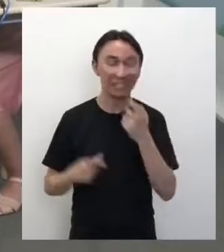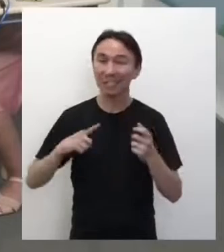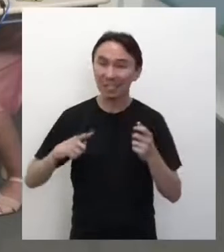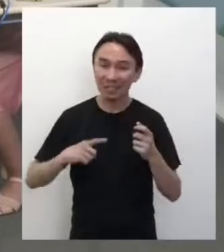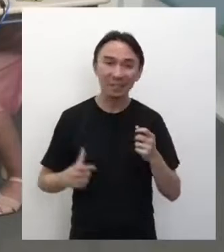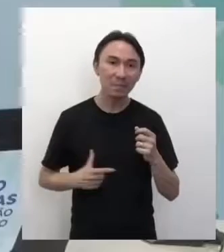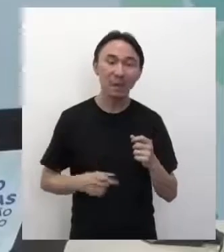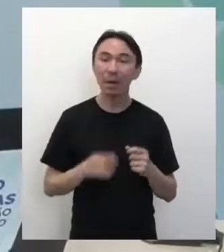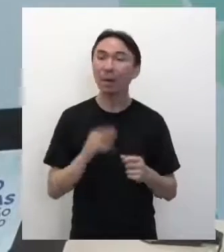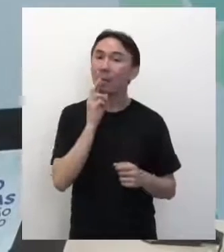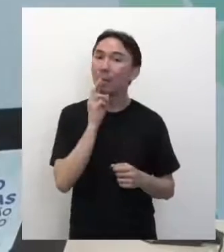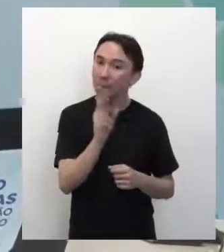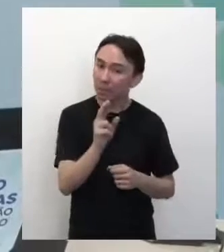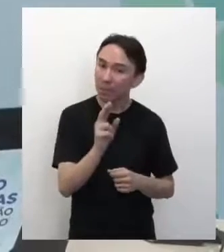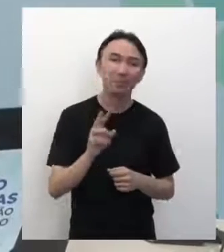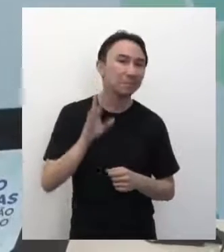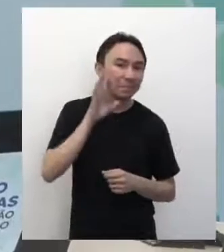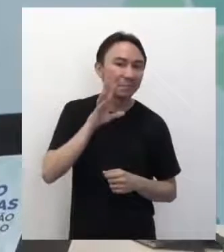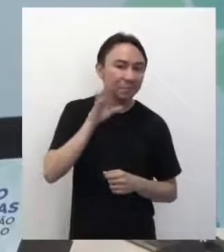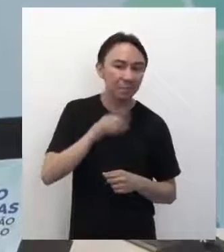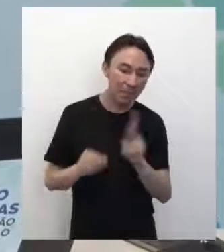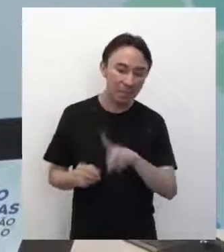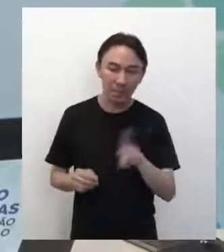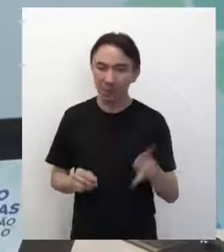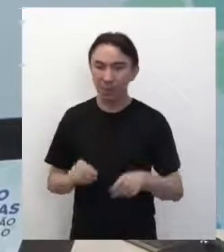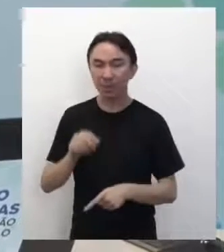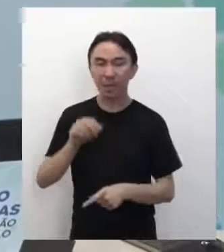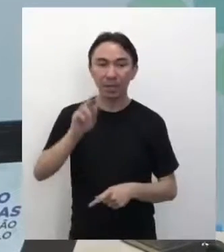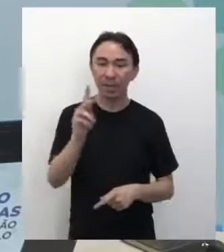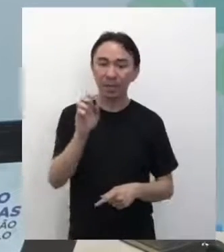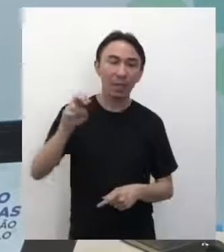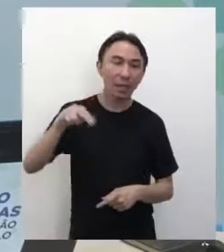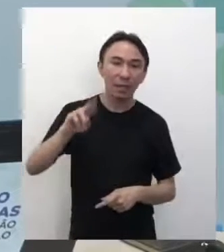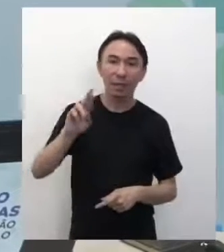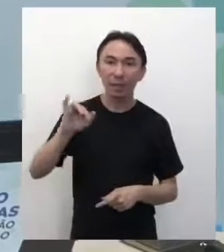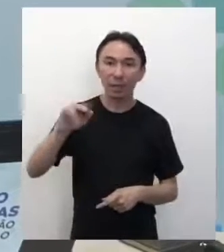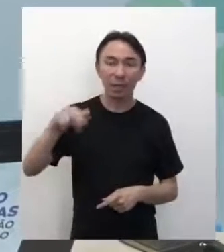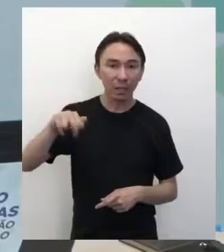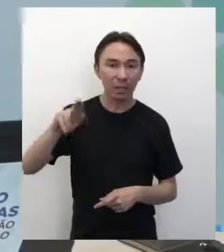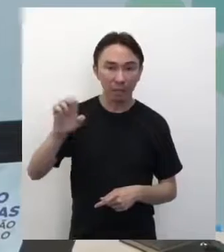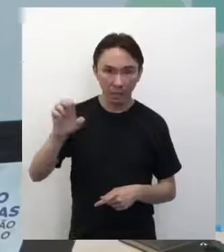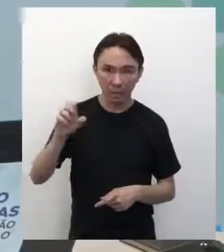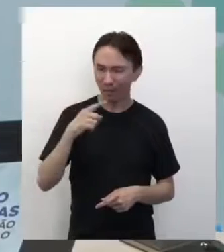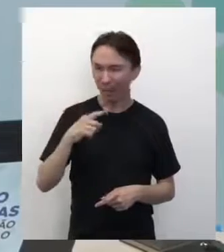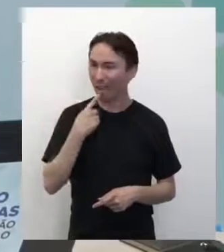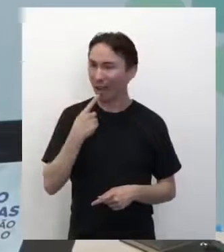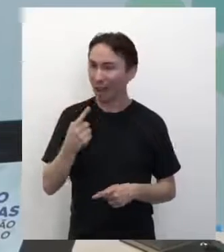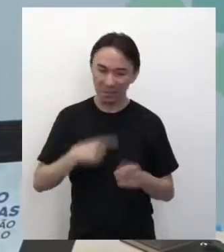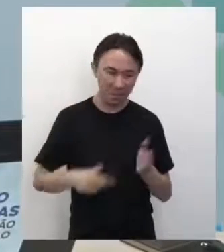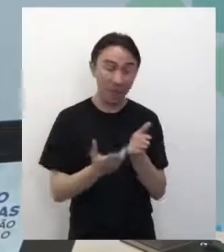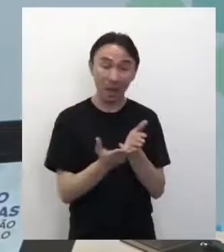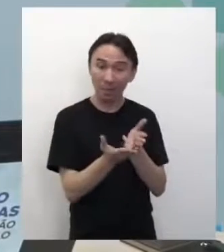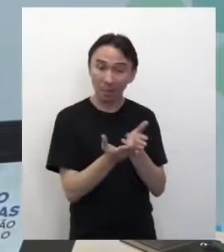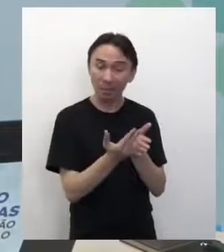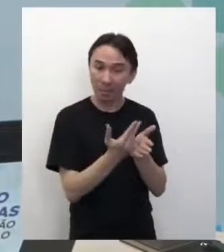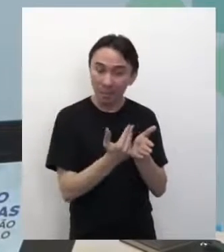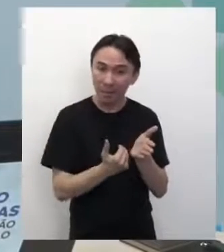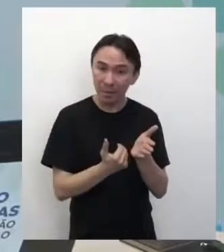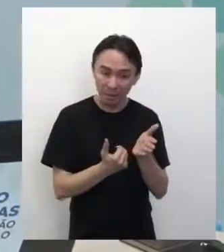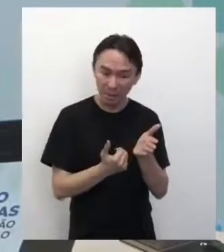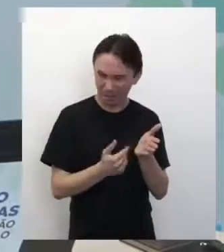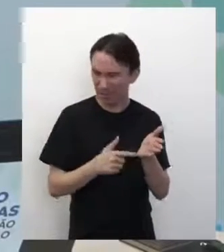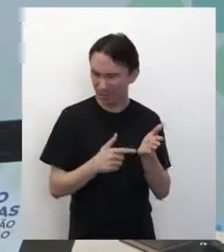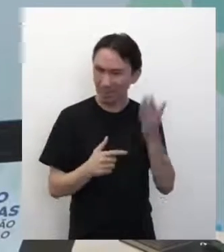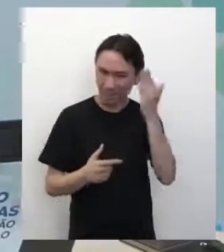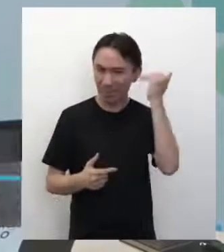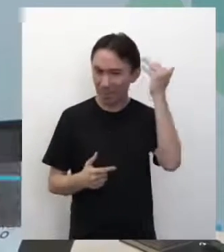interessante do pro Luiz Henrique, que fala do pintor pós-impressionista, o Toulouse-Lautrec. Foi um grande cartazista de espetáculos de Paris